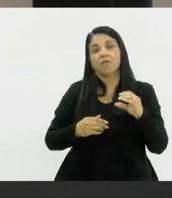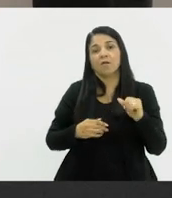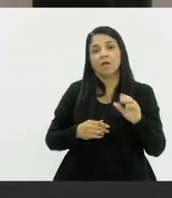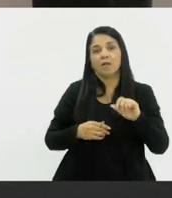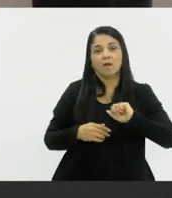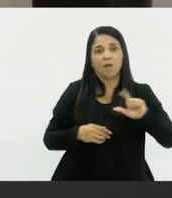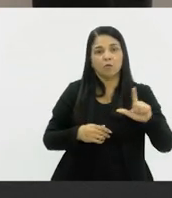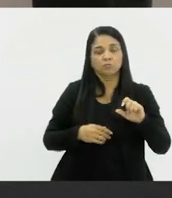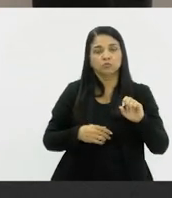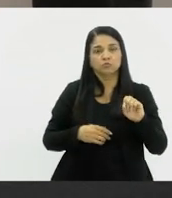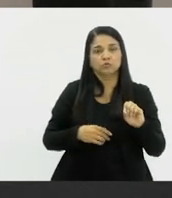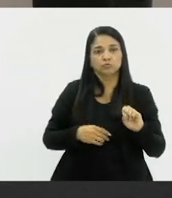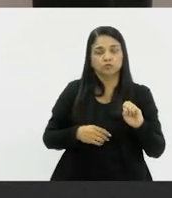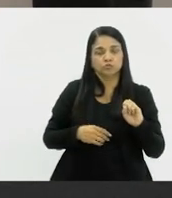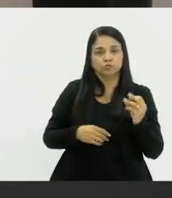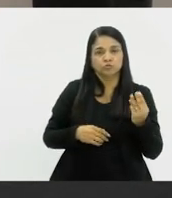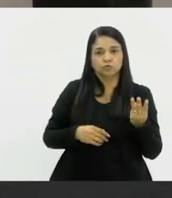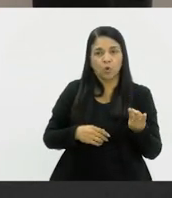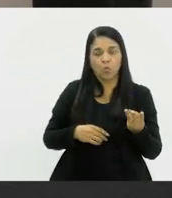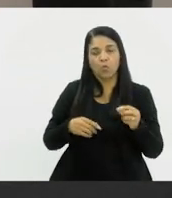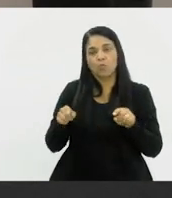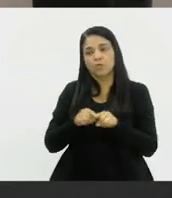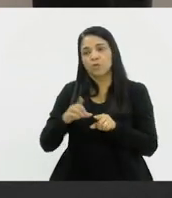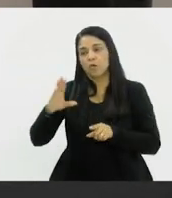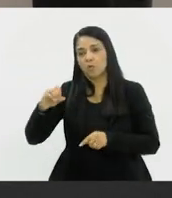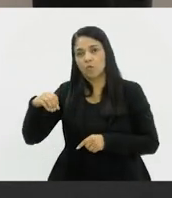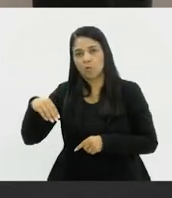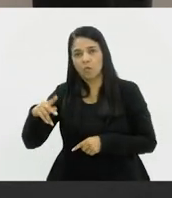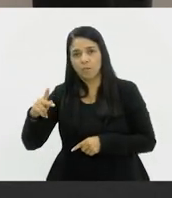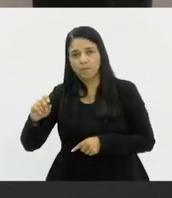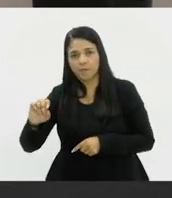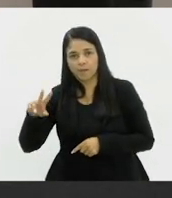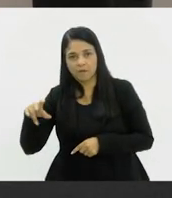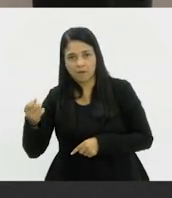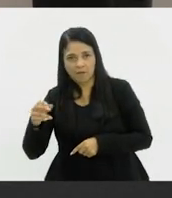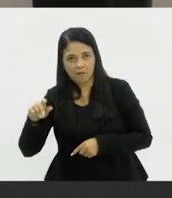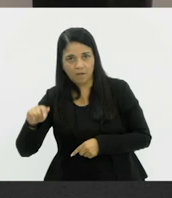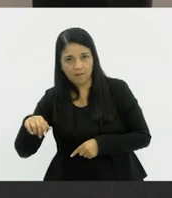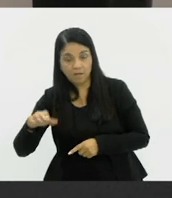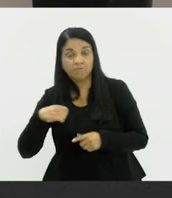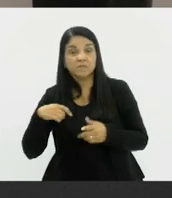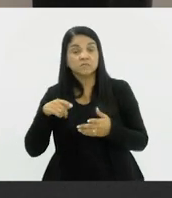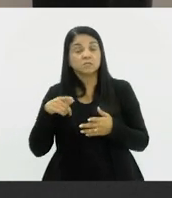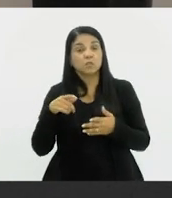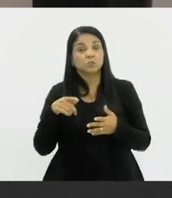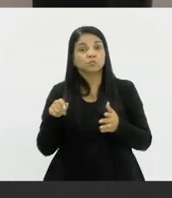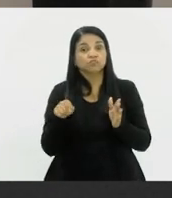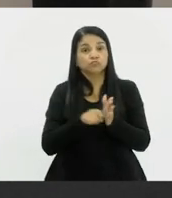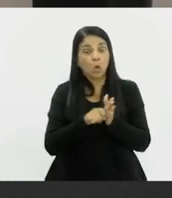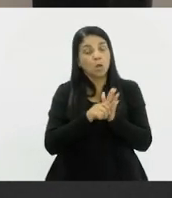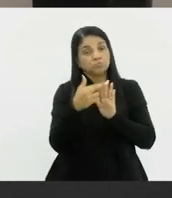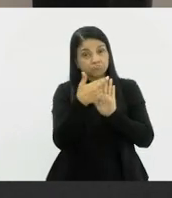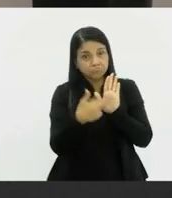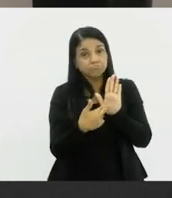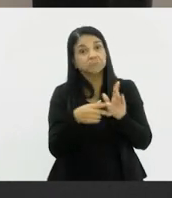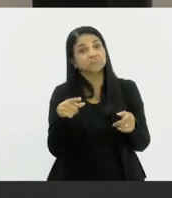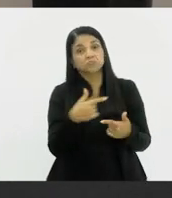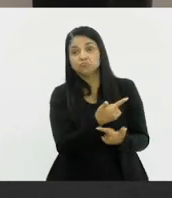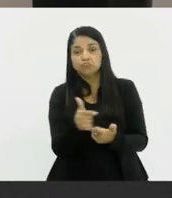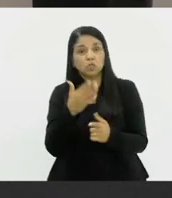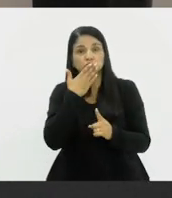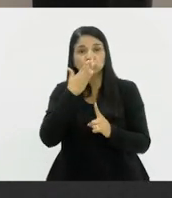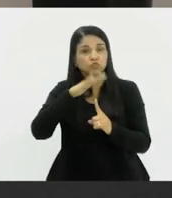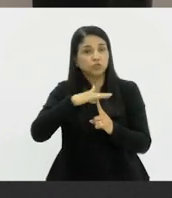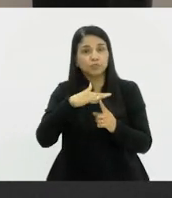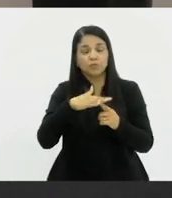tudo são eh mercados de drogas legais lícitas eh que são regulados né e que não geram nenhum tipo